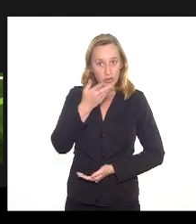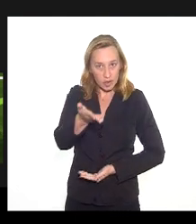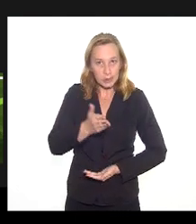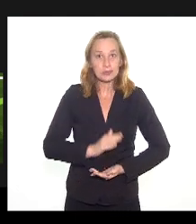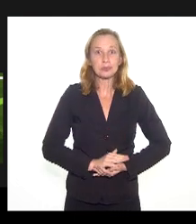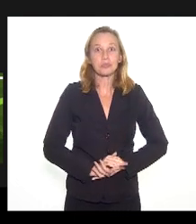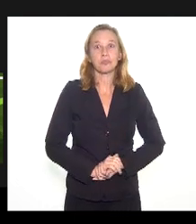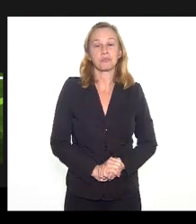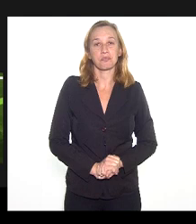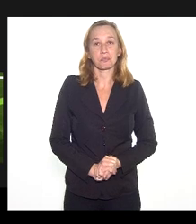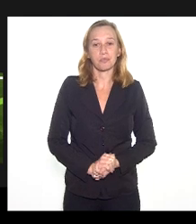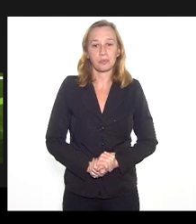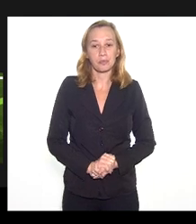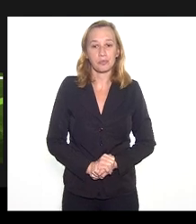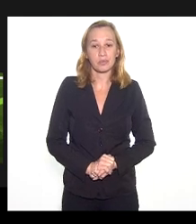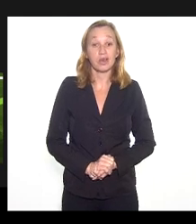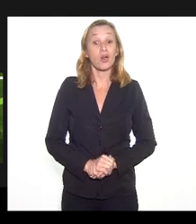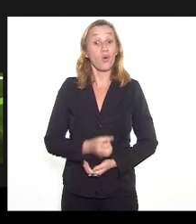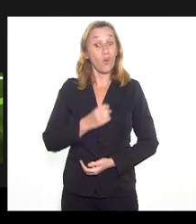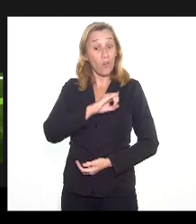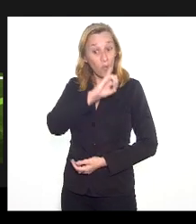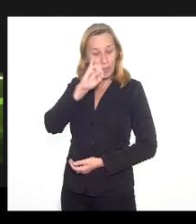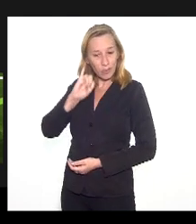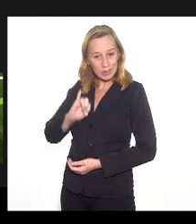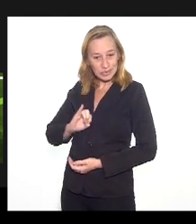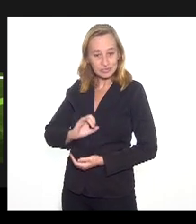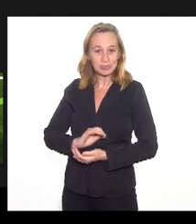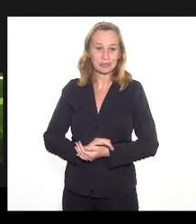reflexões. Deputada, olá.